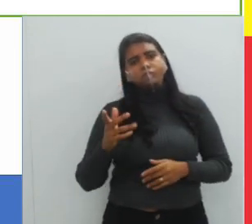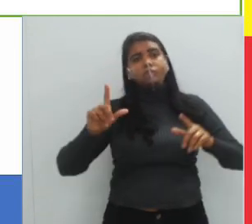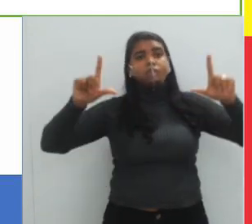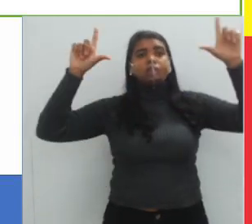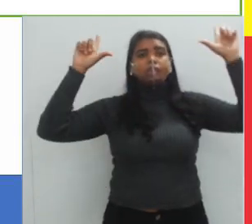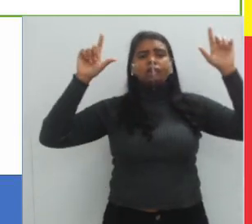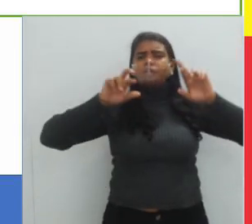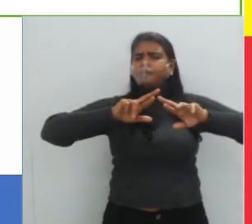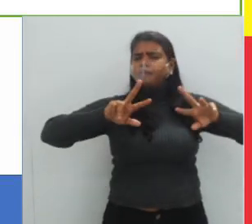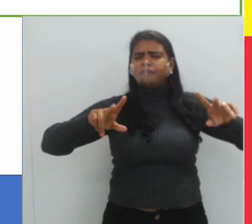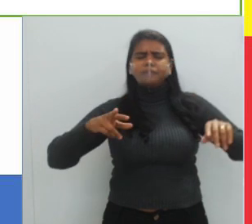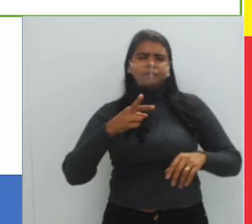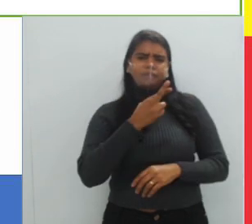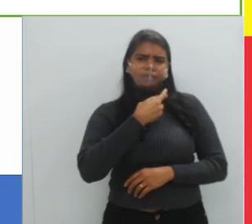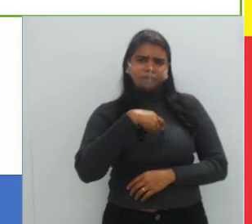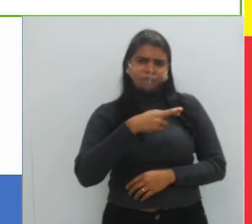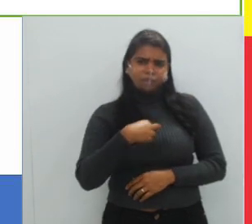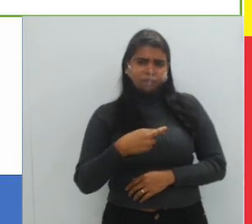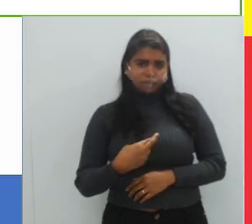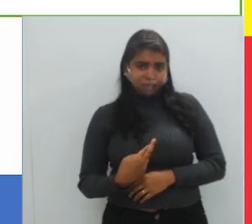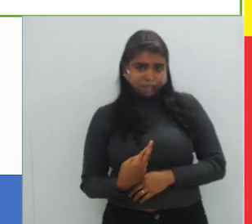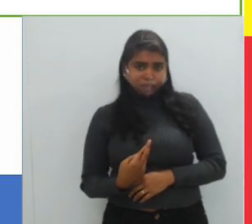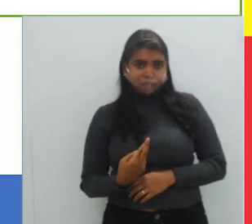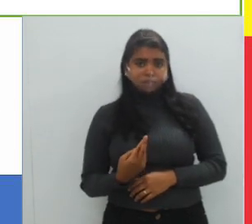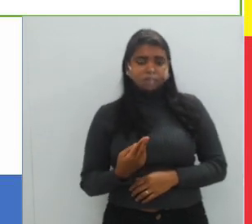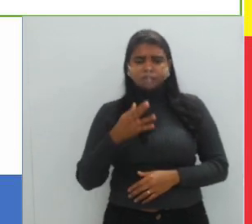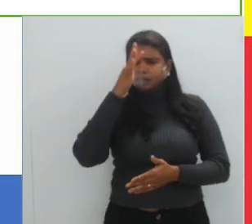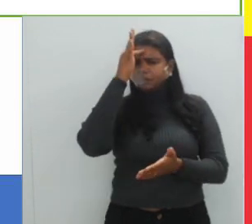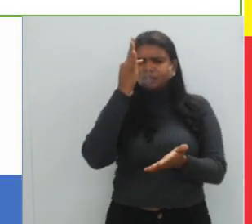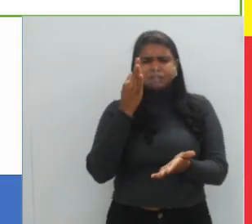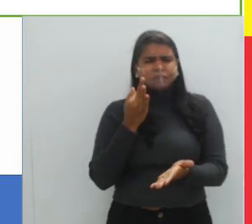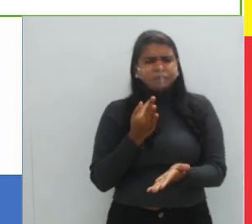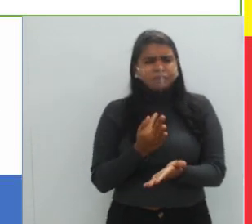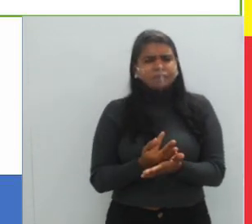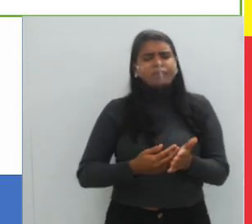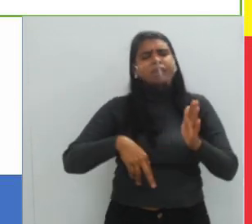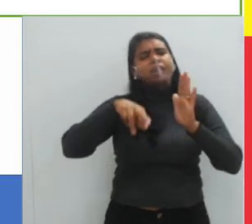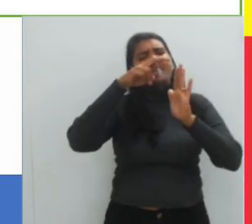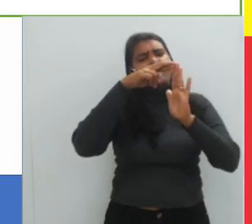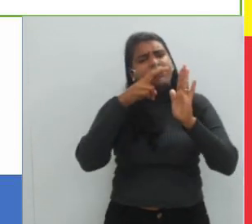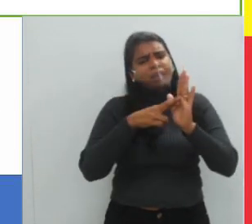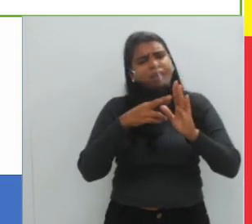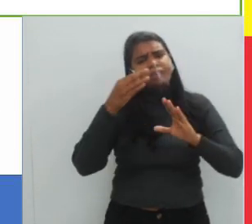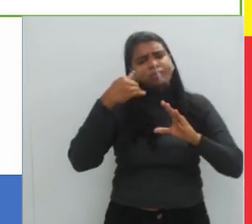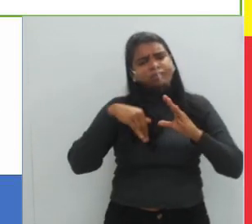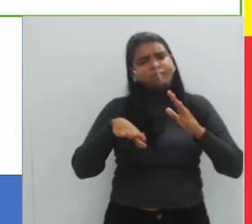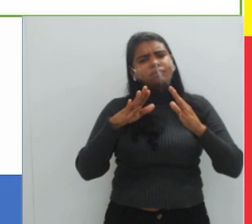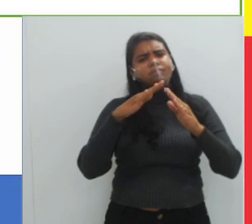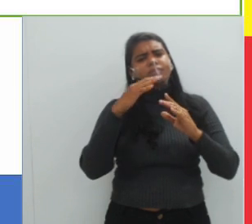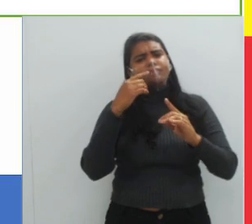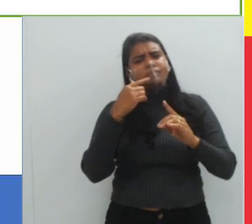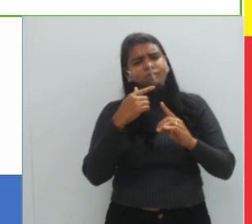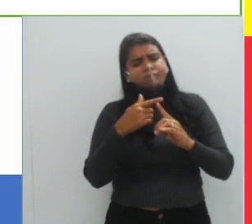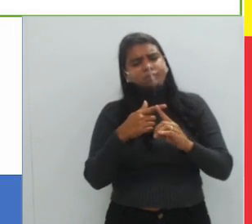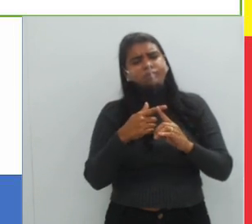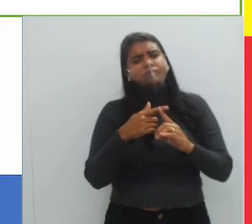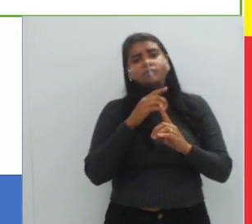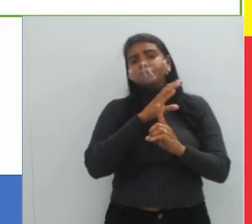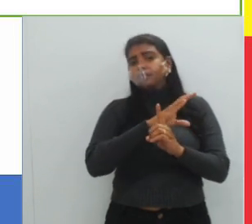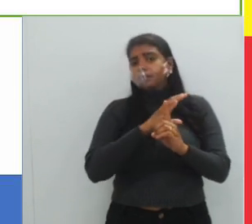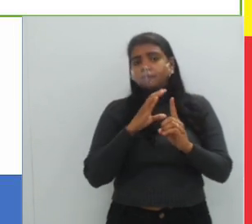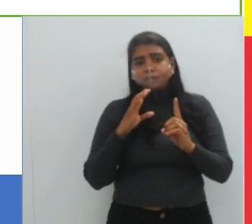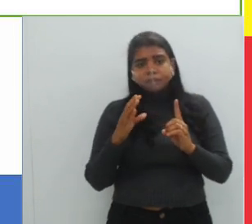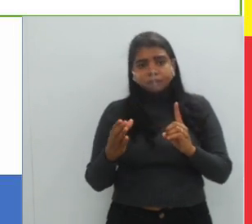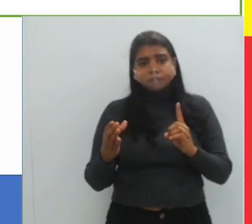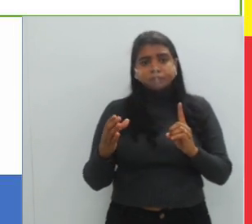temos símbolos de várias religiões, várias fés, doutrinas religiosas que permeiam o